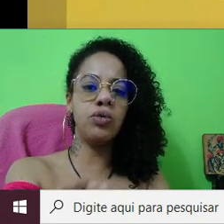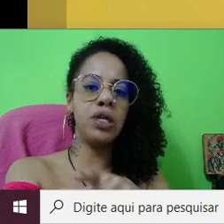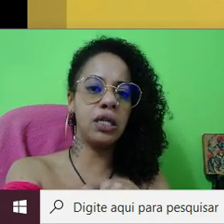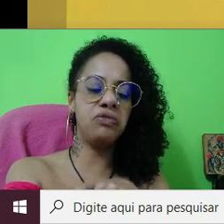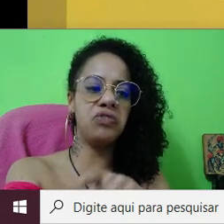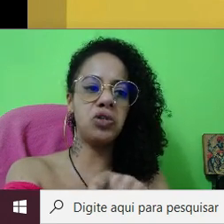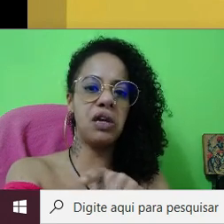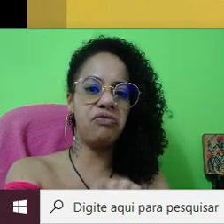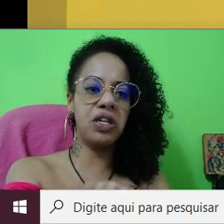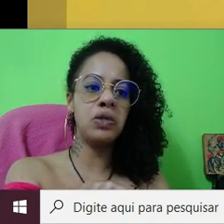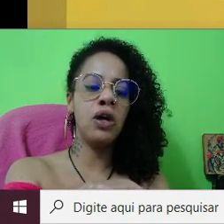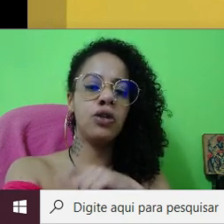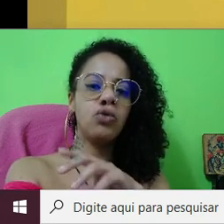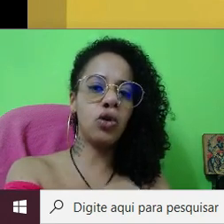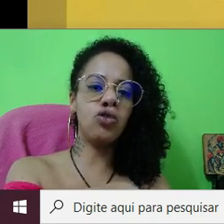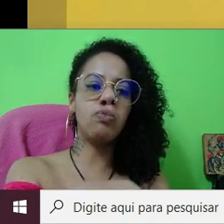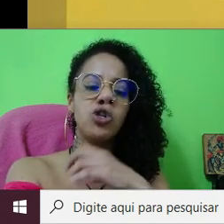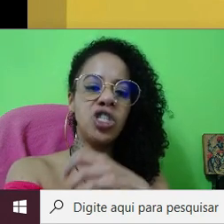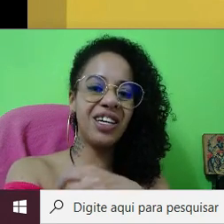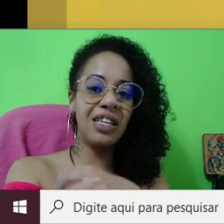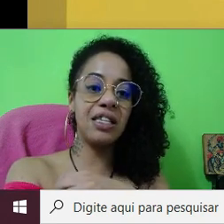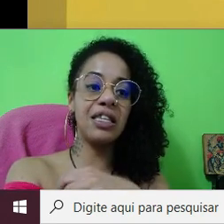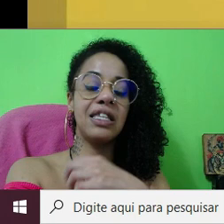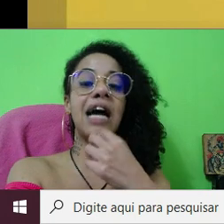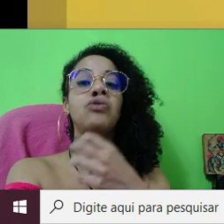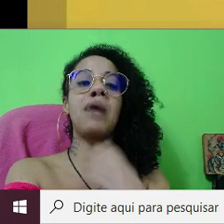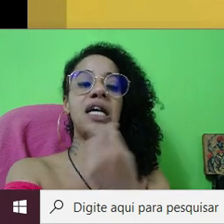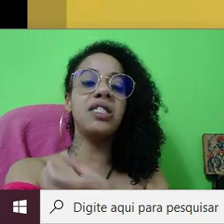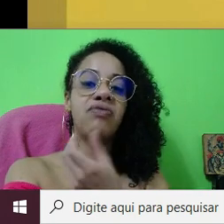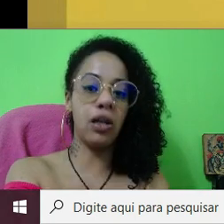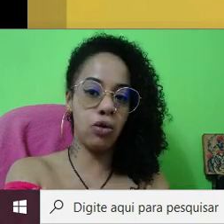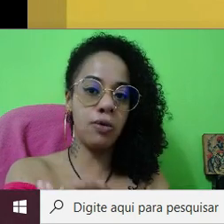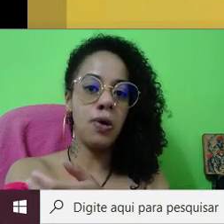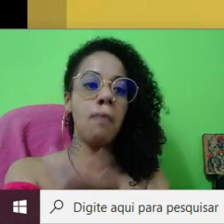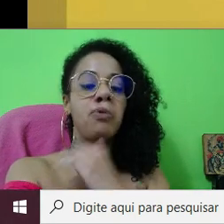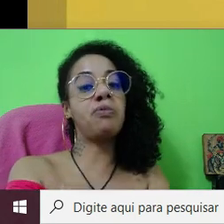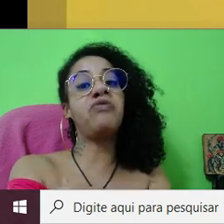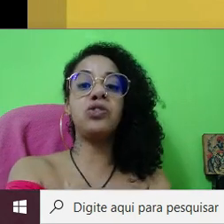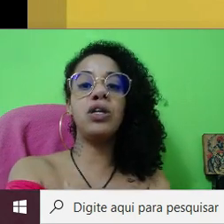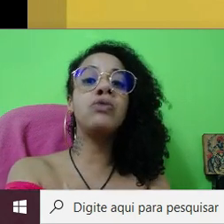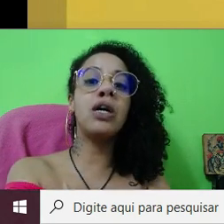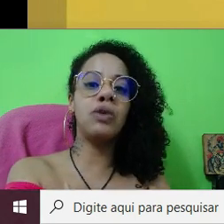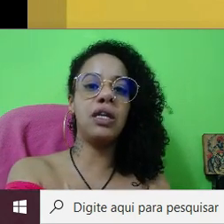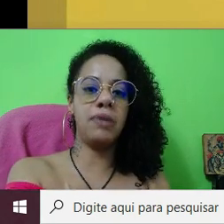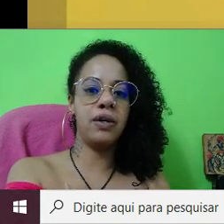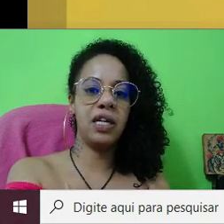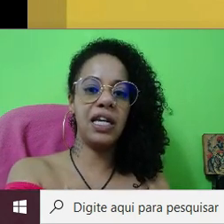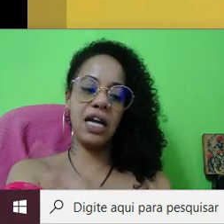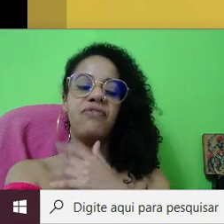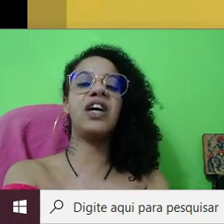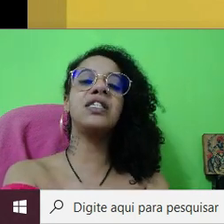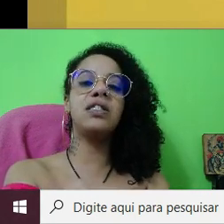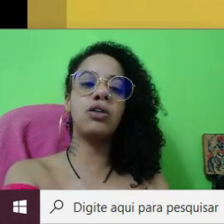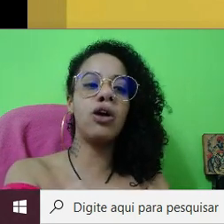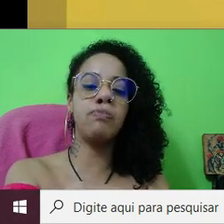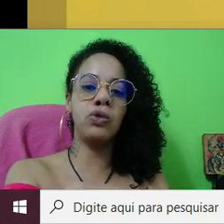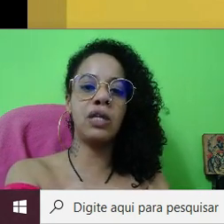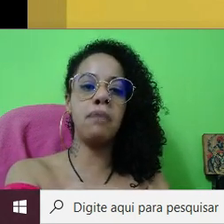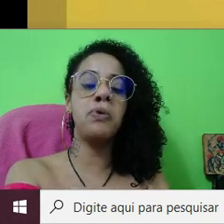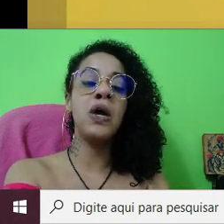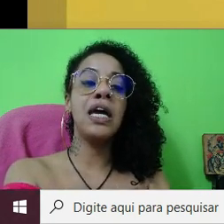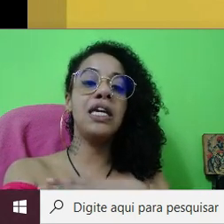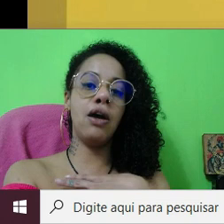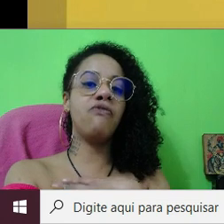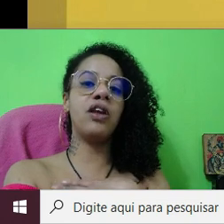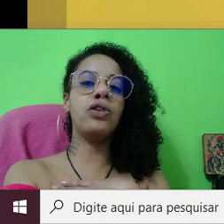Inclusive eu acho que o Ian no vídeo que ele fez do Olodum tinha que ter dado mais valor para o professor Eduardo Lima né que faz esse corre